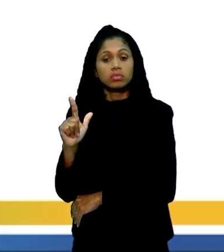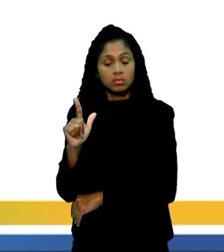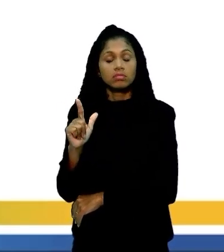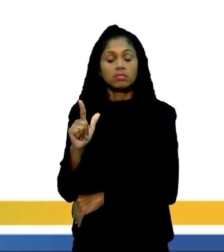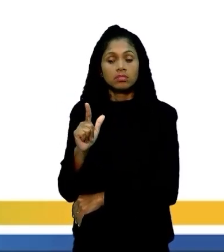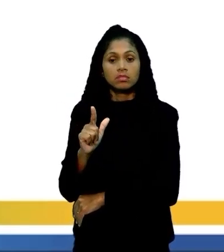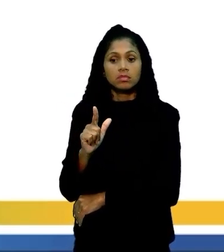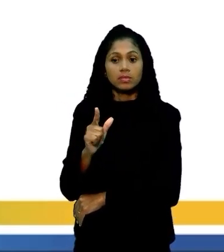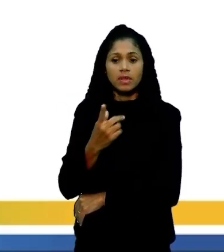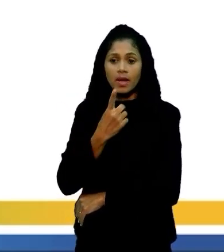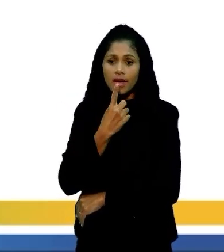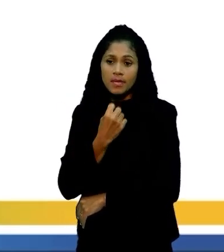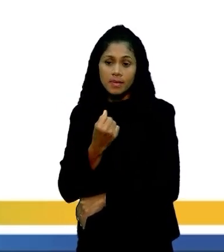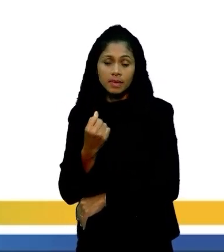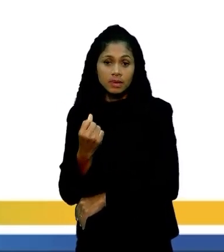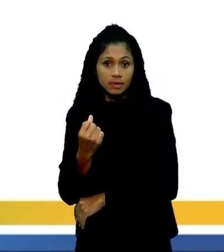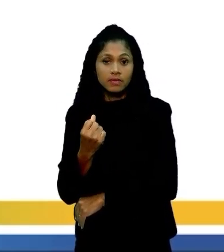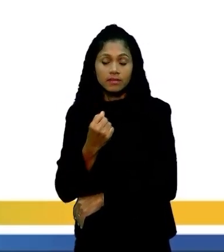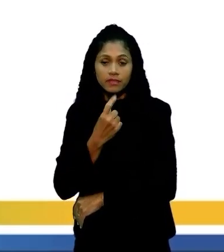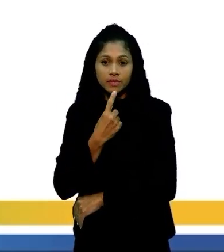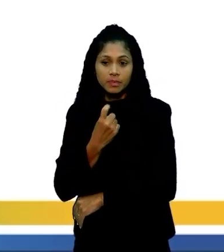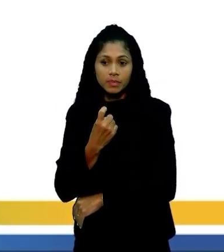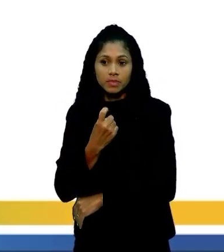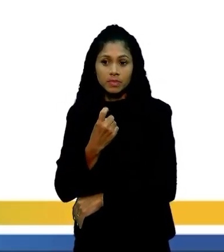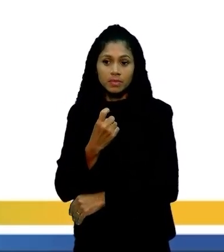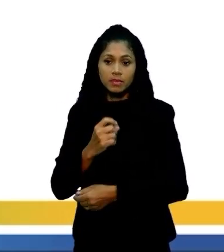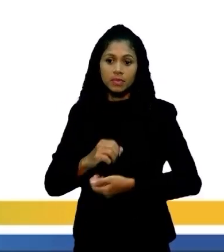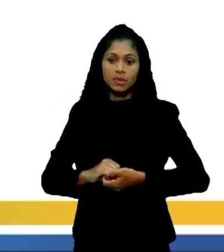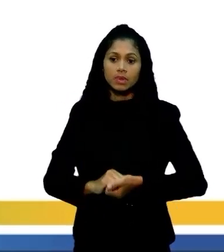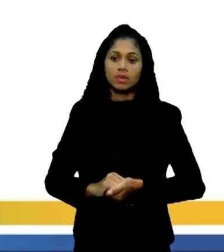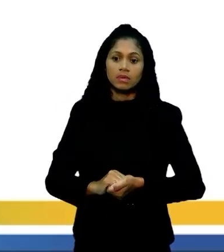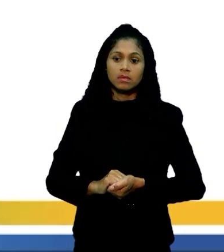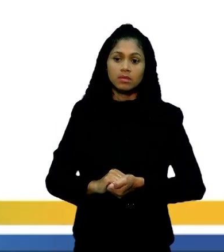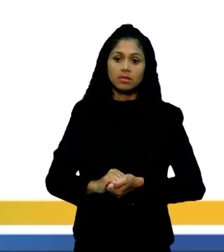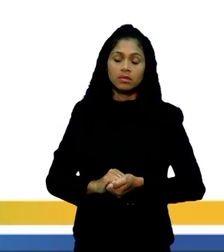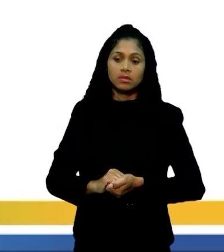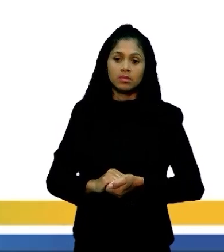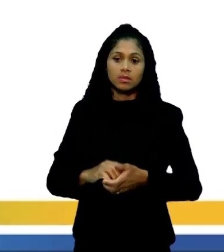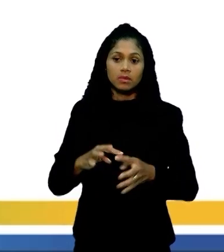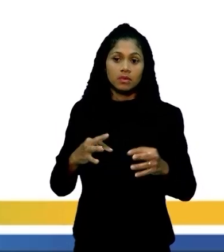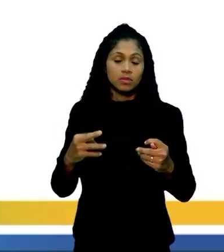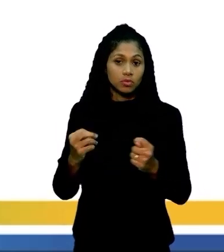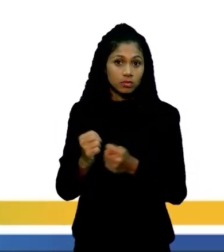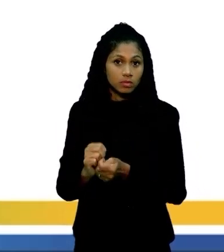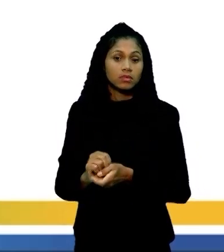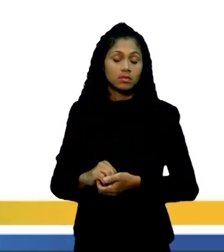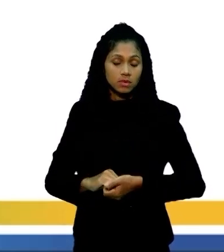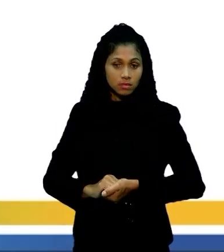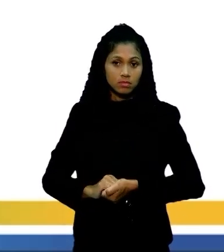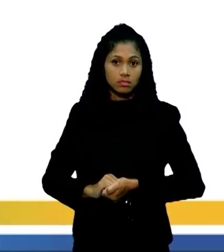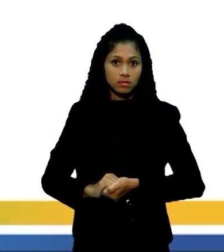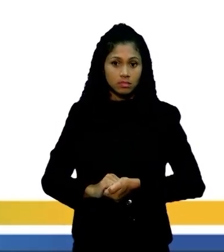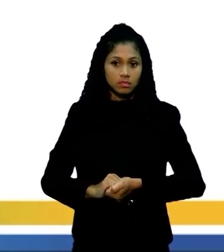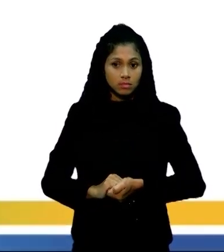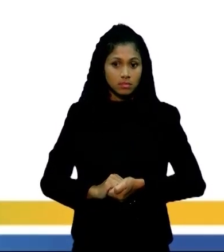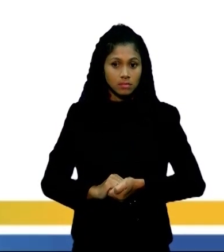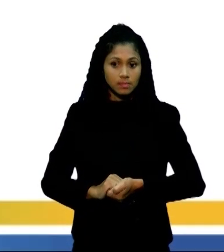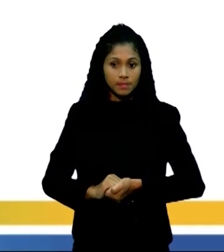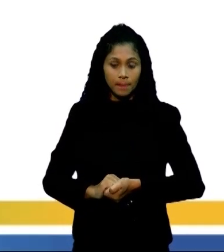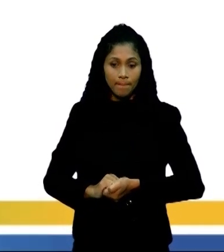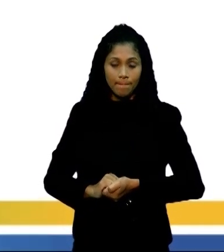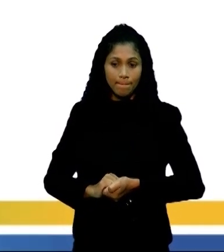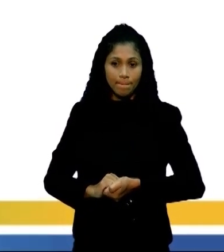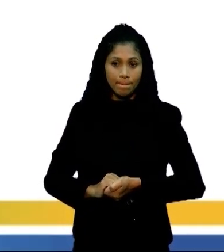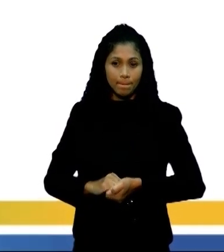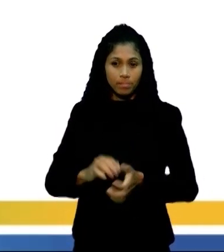nobres estão em vermelho, né? O nitrogênio, o oxigênio, o flúor e o cloro. E aqueles 2 últimos do grupo